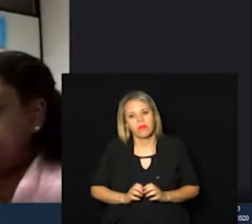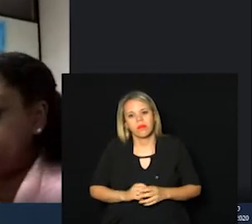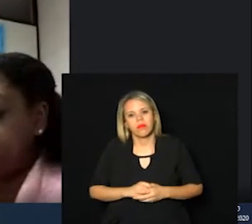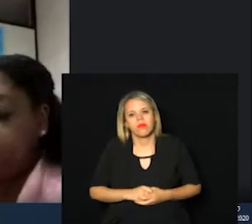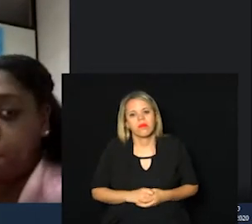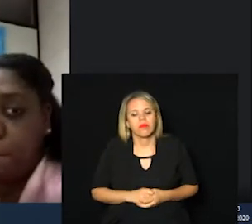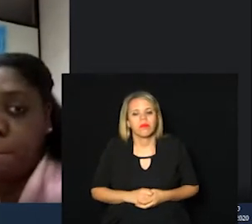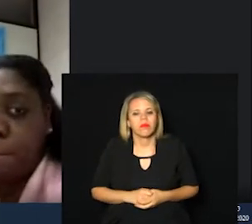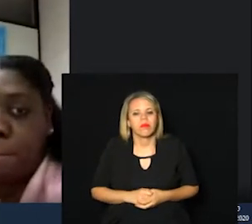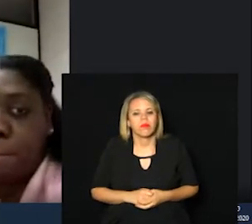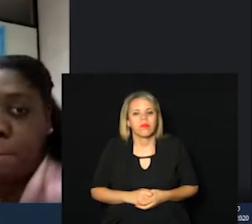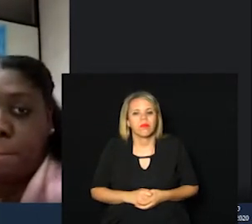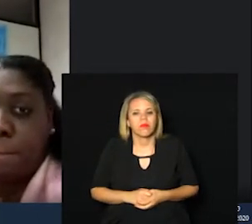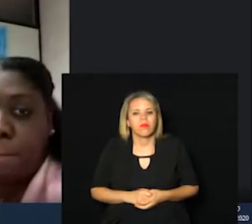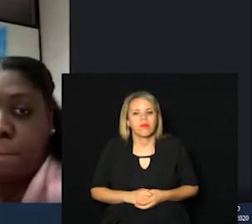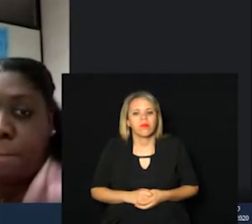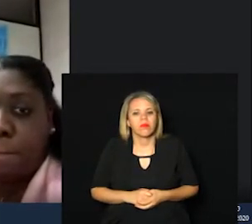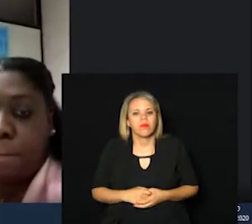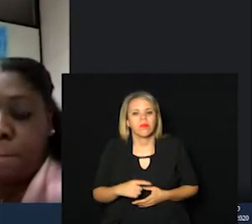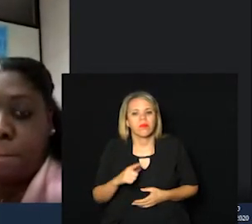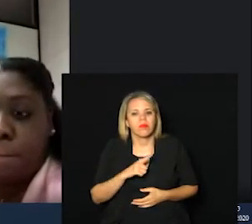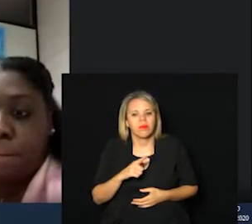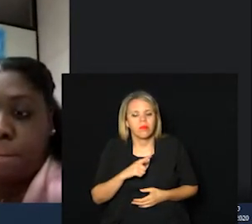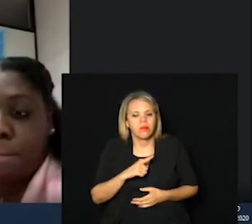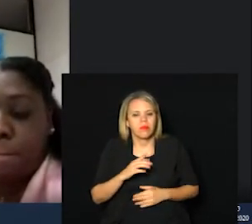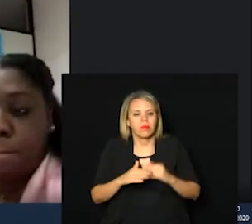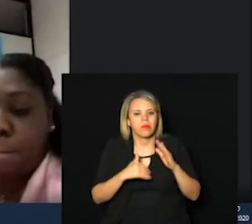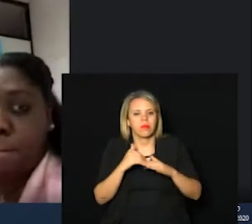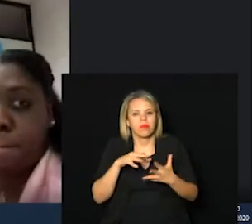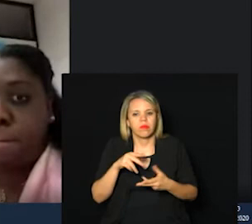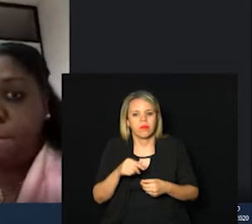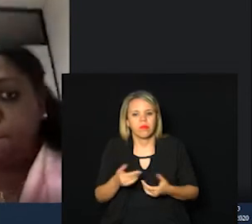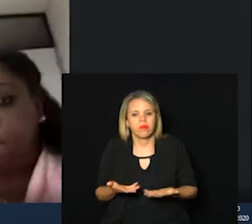para o futuro que nós queremos construir